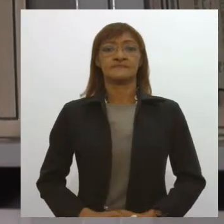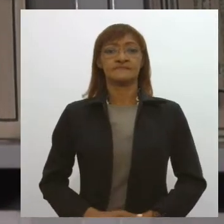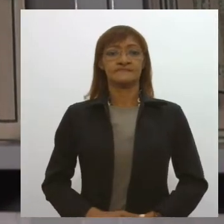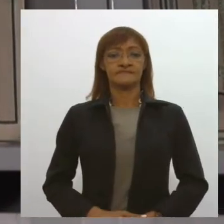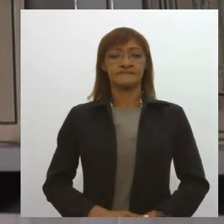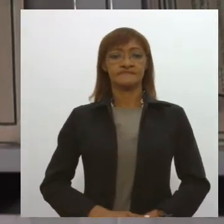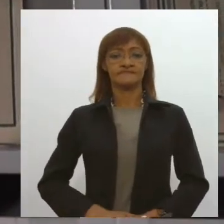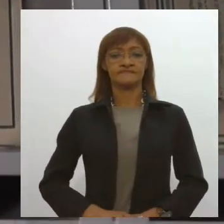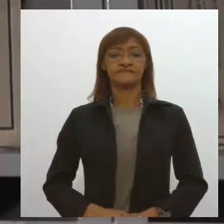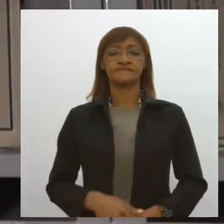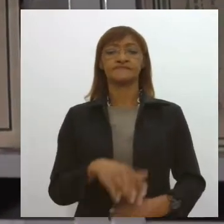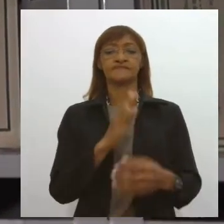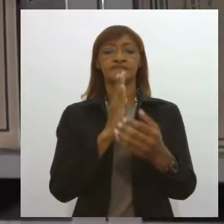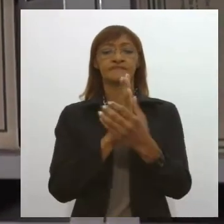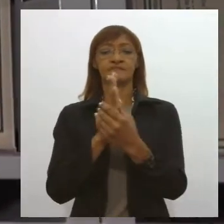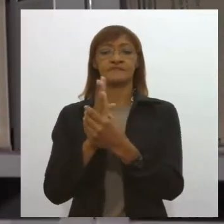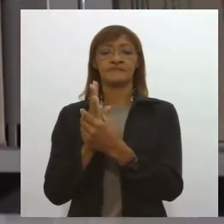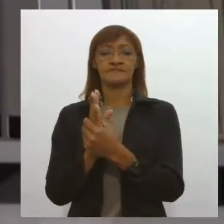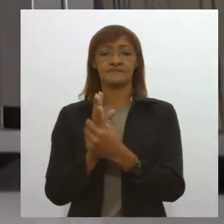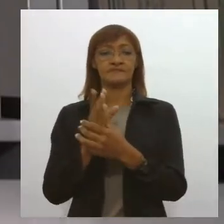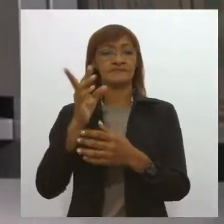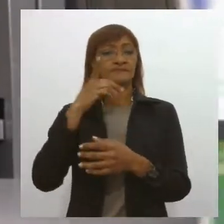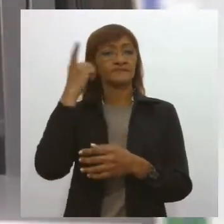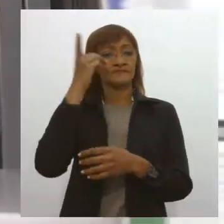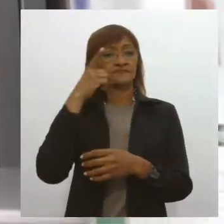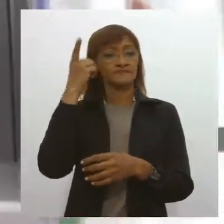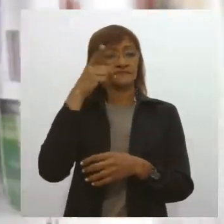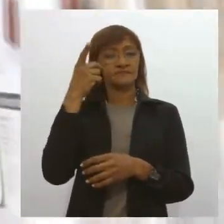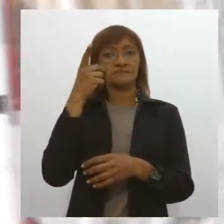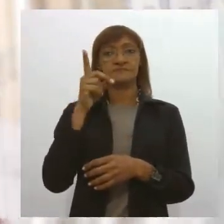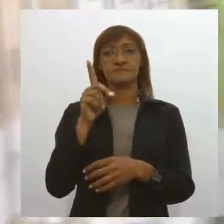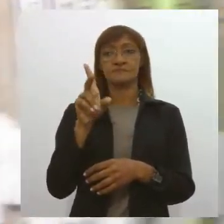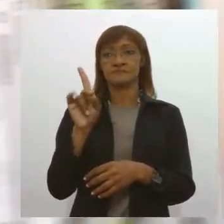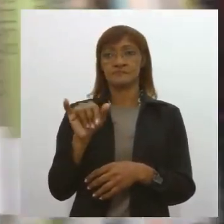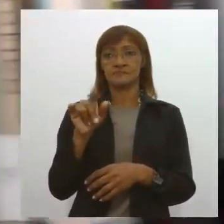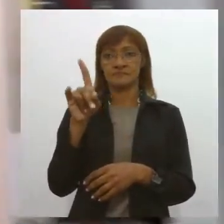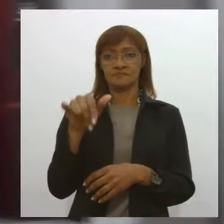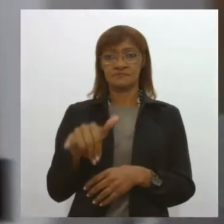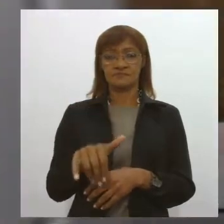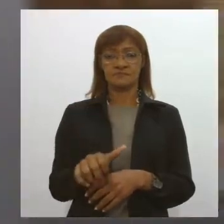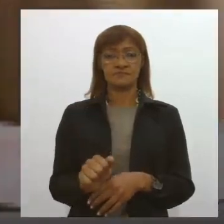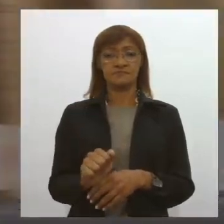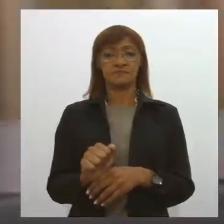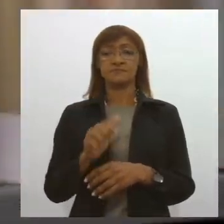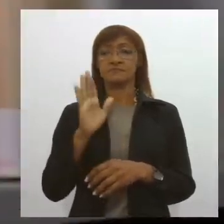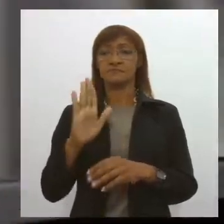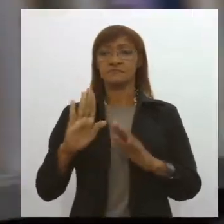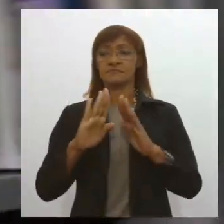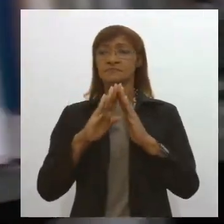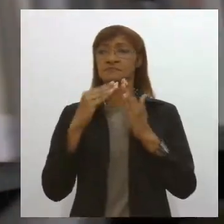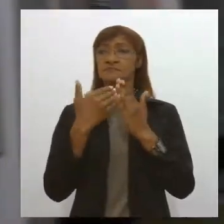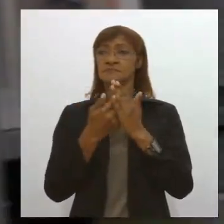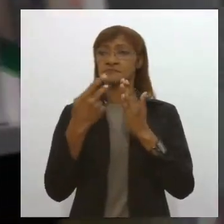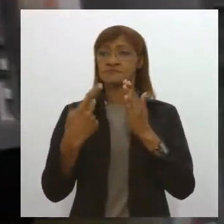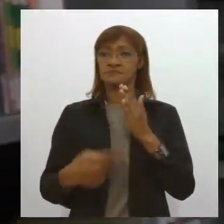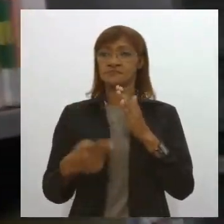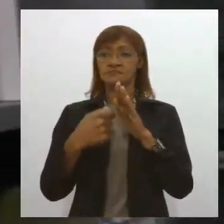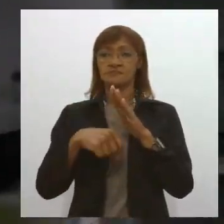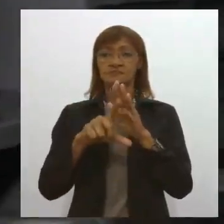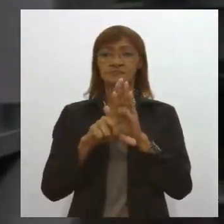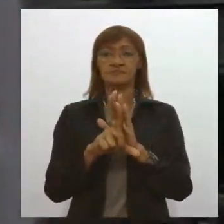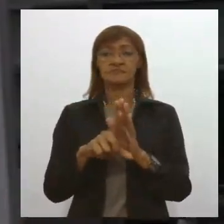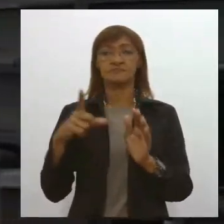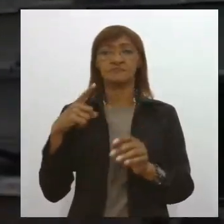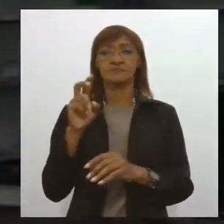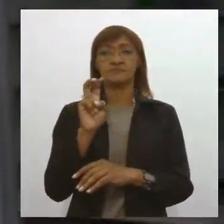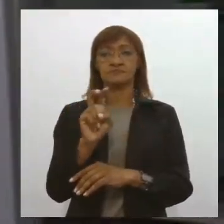A Biblioteca Deputado Marcelo Deda, que fica no prédio da Escola do Legislativo, conta com aproximadamente 5